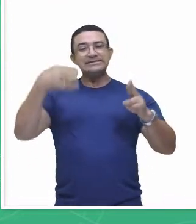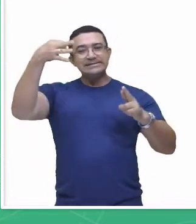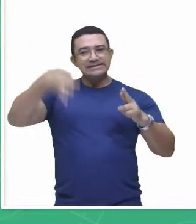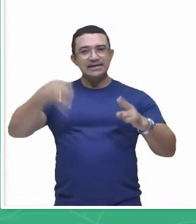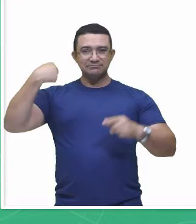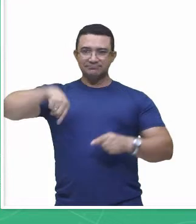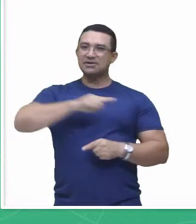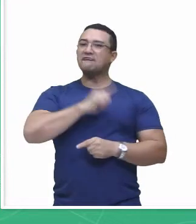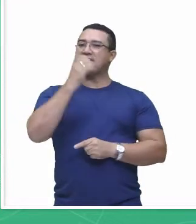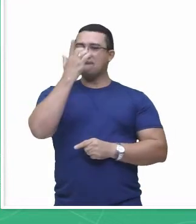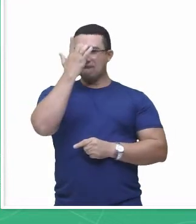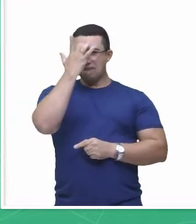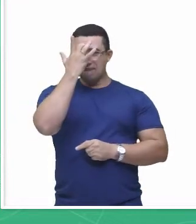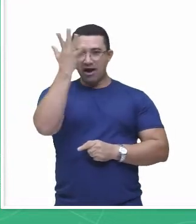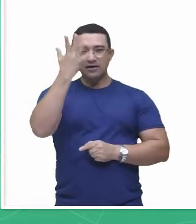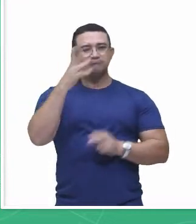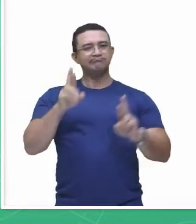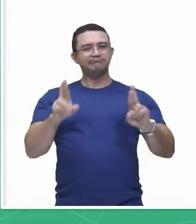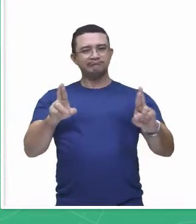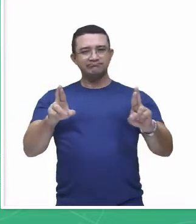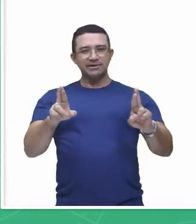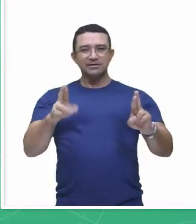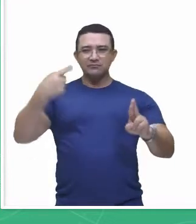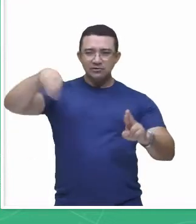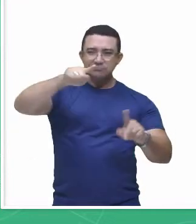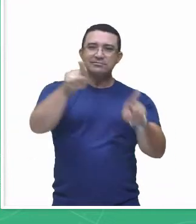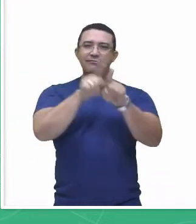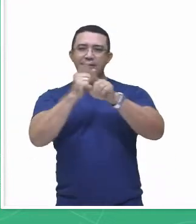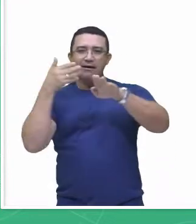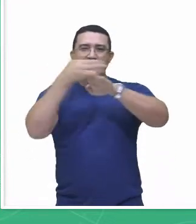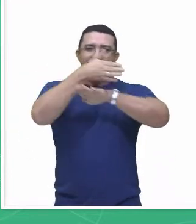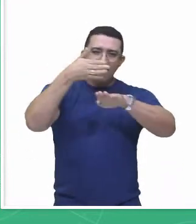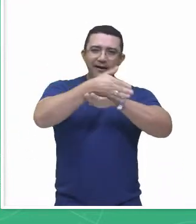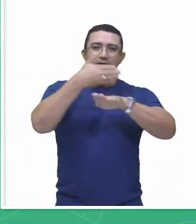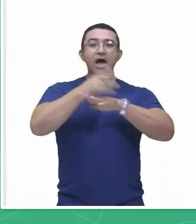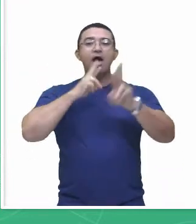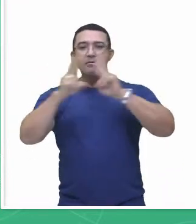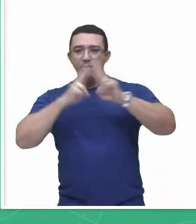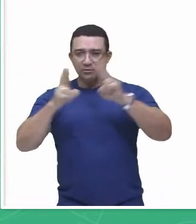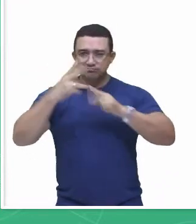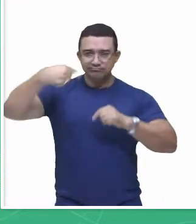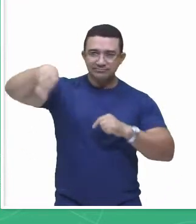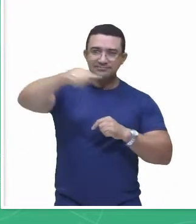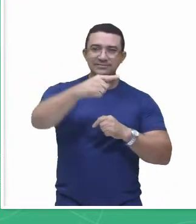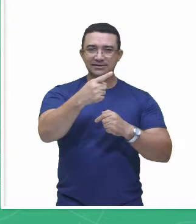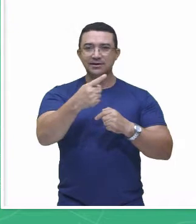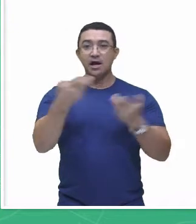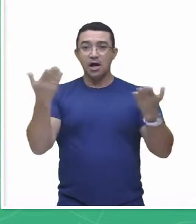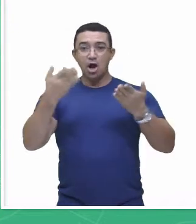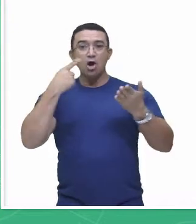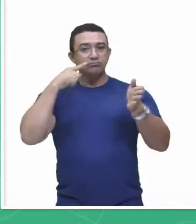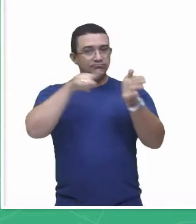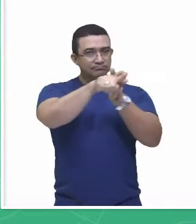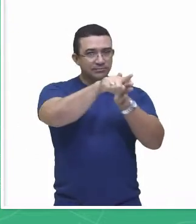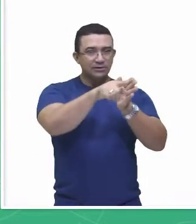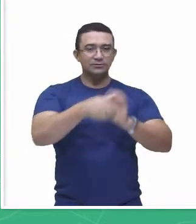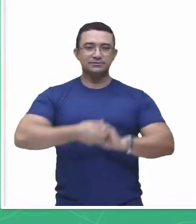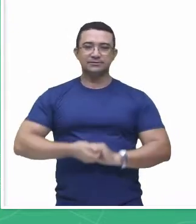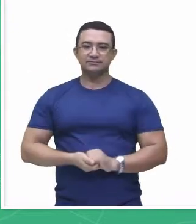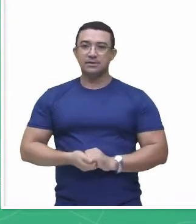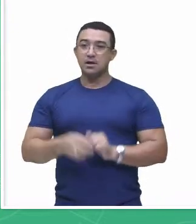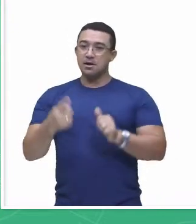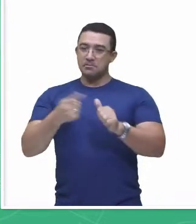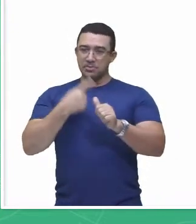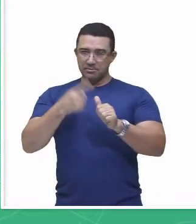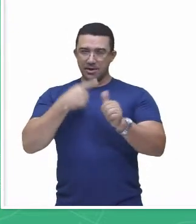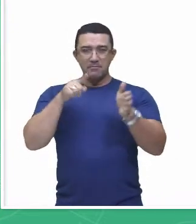muito fácil, né? Eu espero que contar com a participação de vocês, ver as respostas de vocês. Vamos à nossa questão? Vamos à nossa primeira